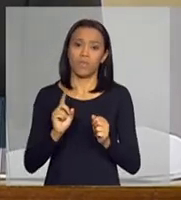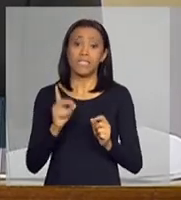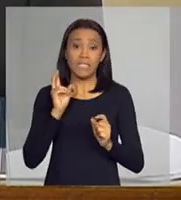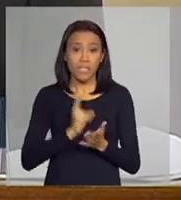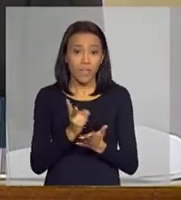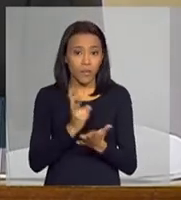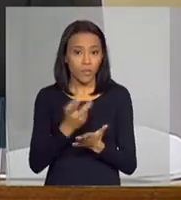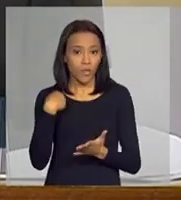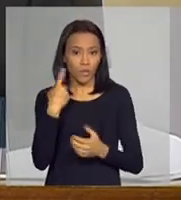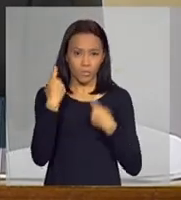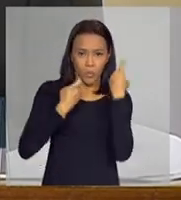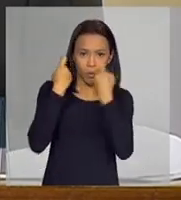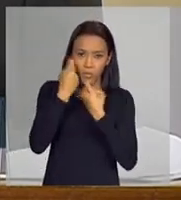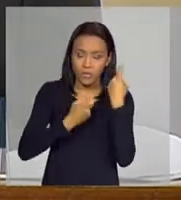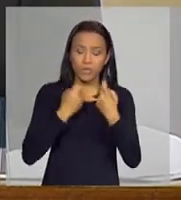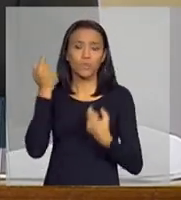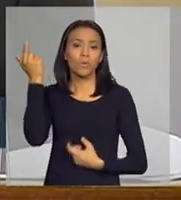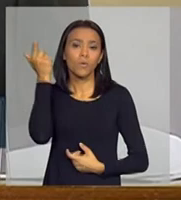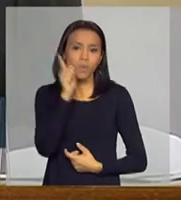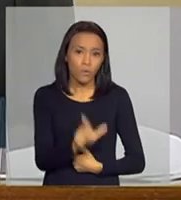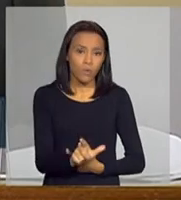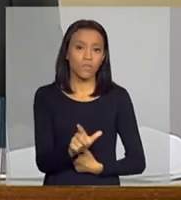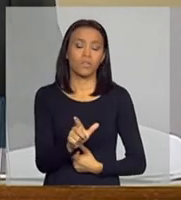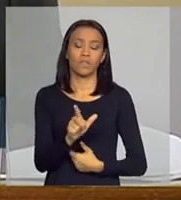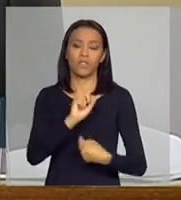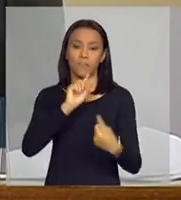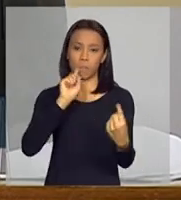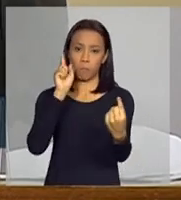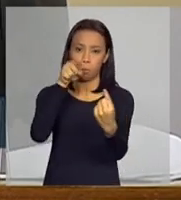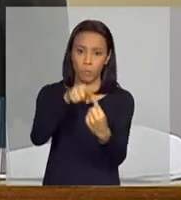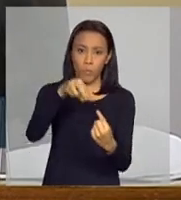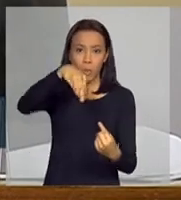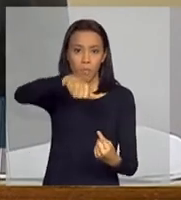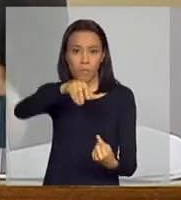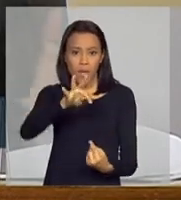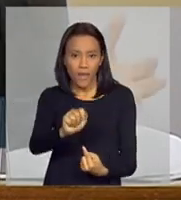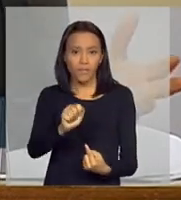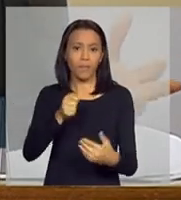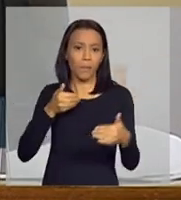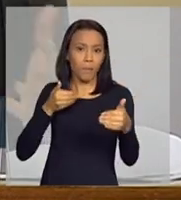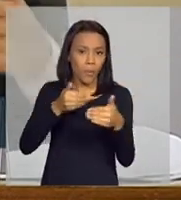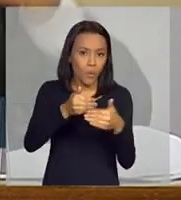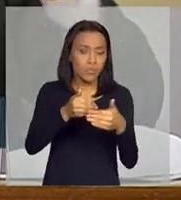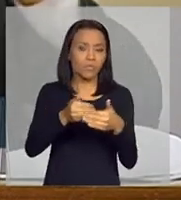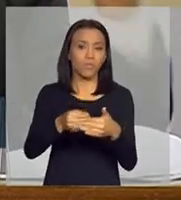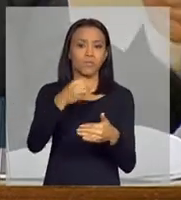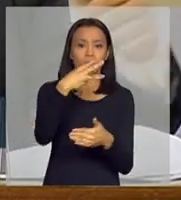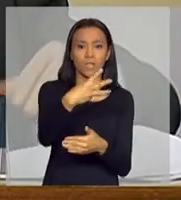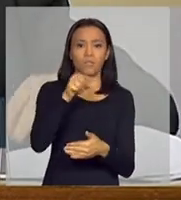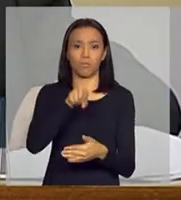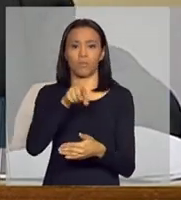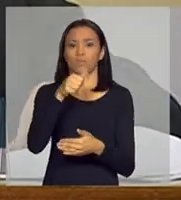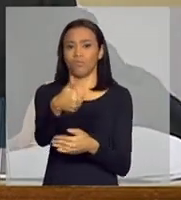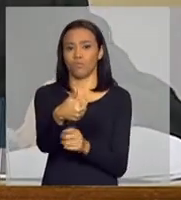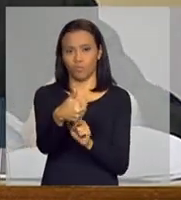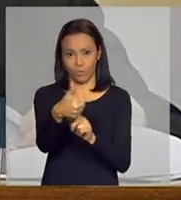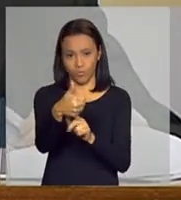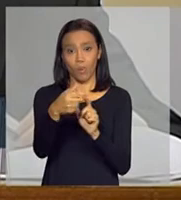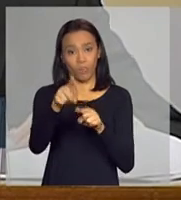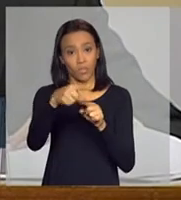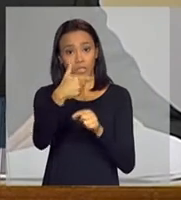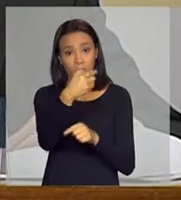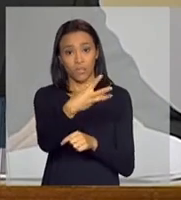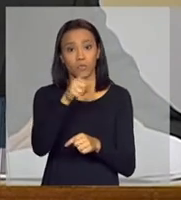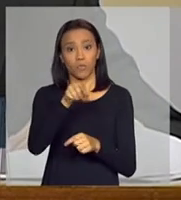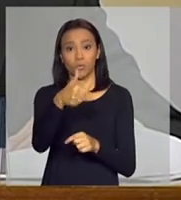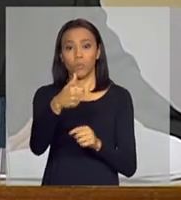nós buscaremos é atingir uma meta próxima dos 3.1 por isso que nós mantemos como parâmetro